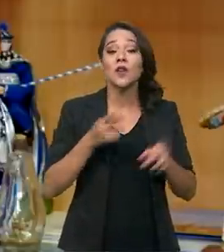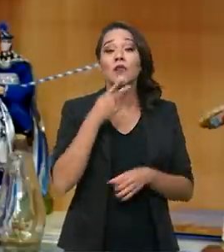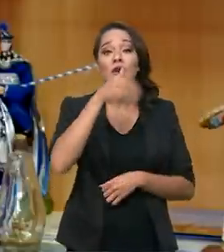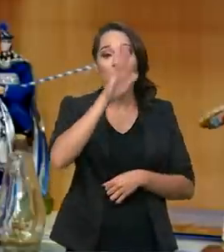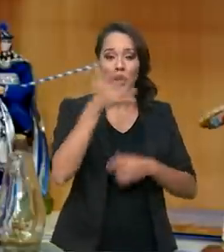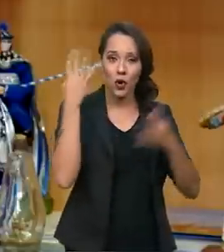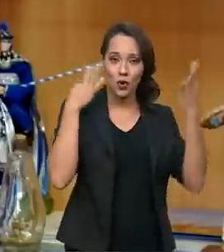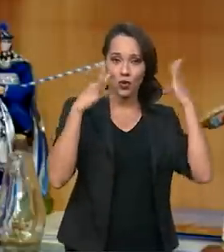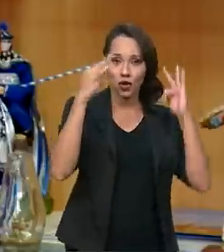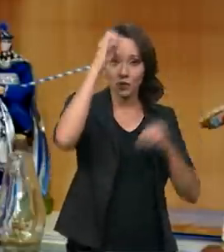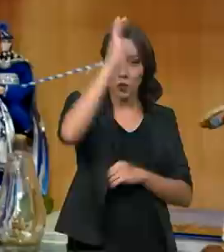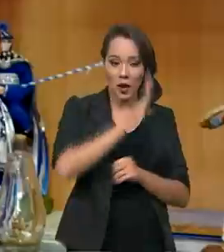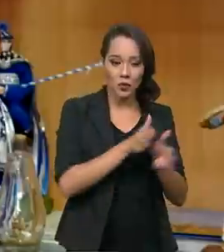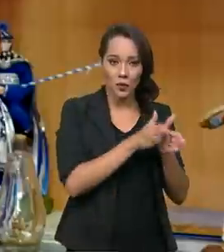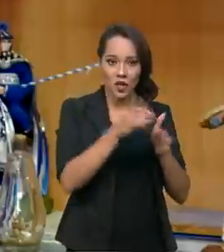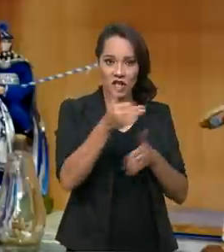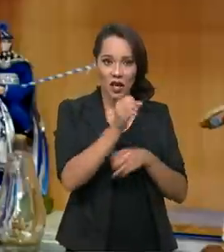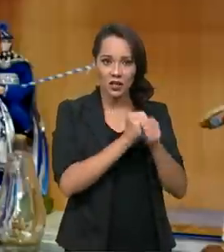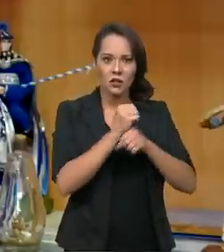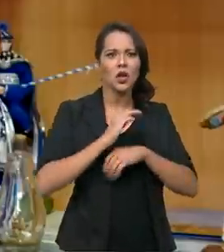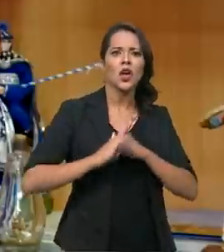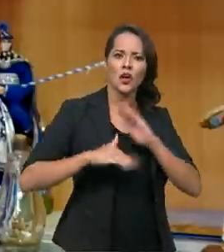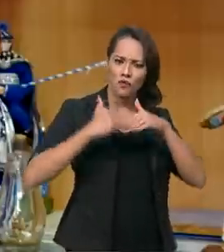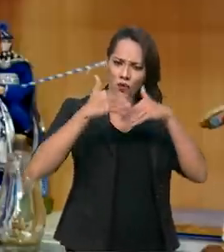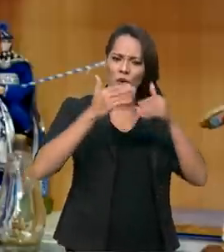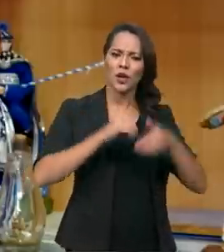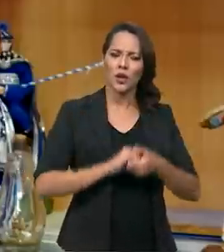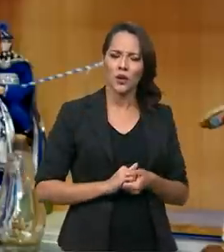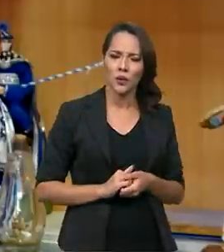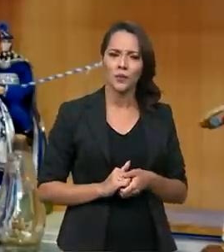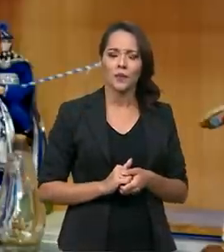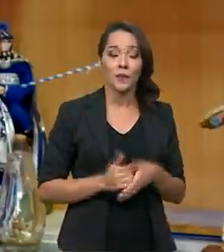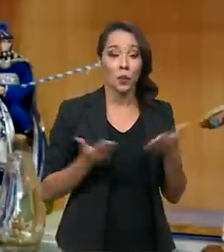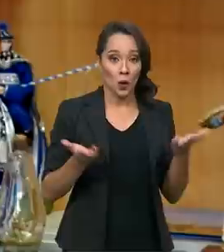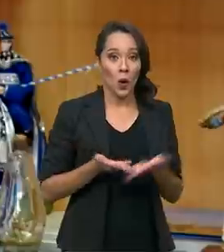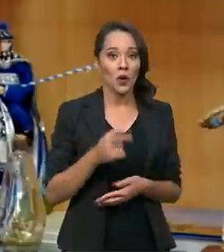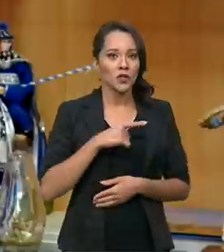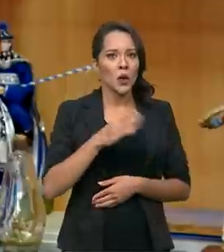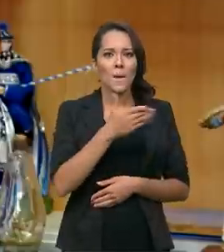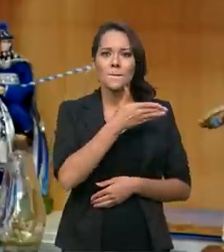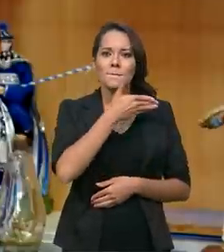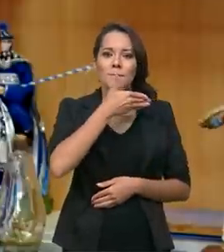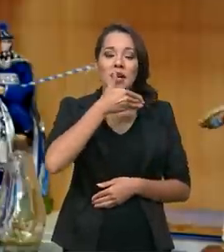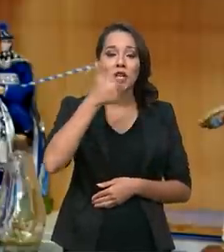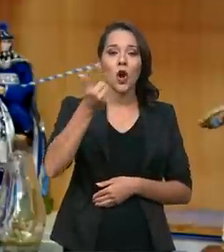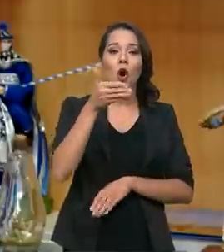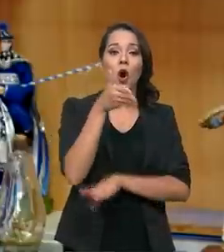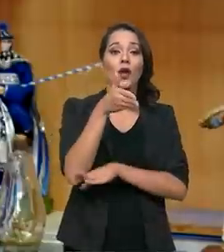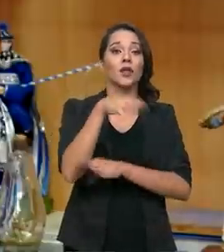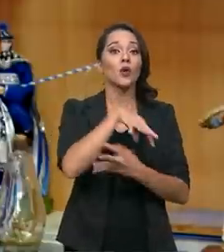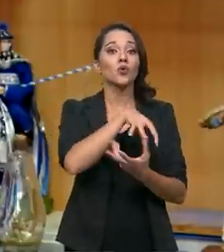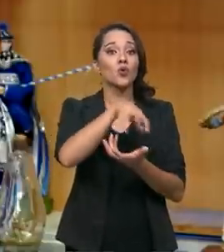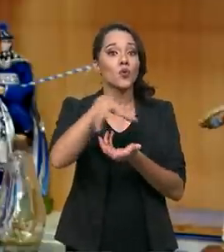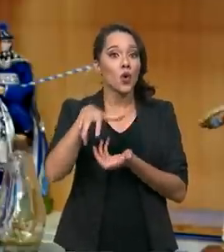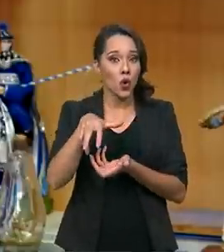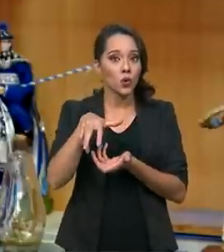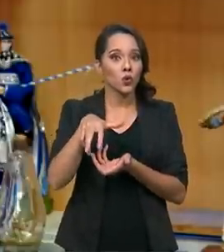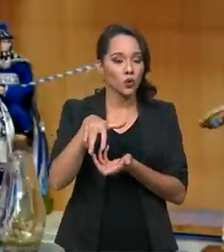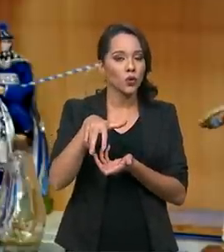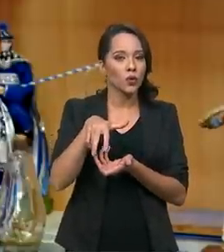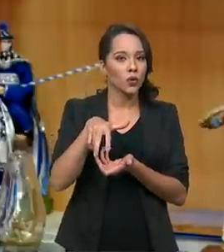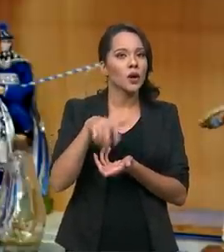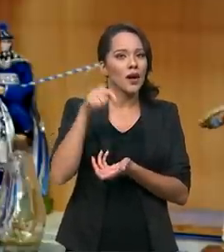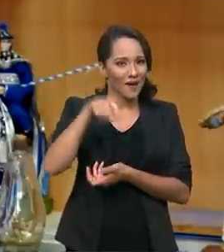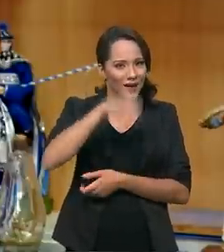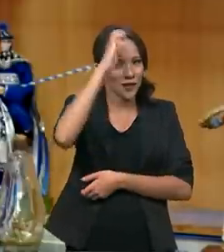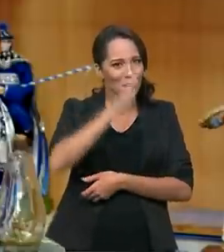ainda cartaz futurismo no Brasil de 10 anos pra cá evoluiu muito nós hoje temos um milhão na Hotel do mundo hoje pela TripAdvisor